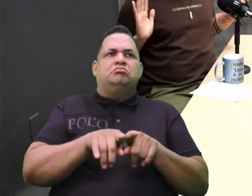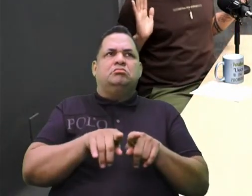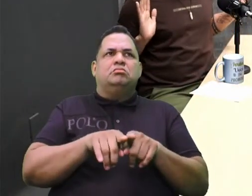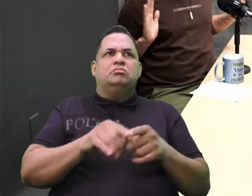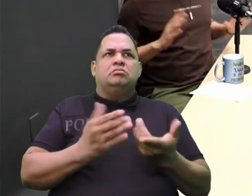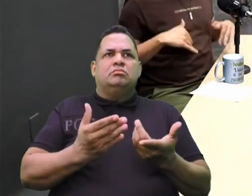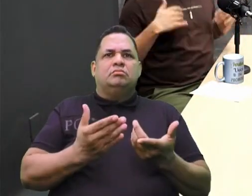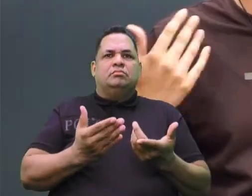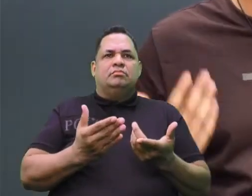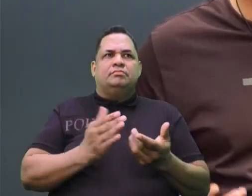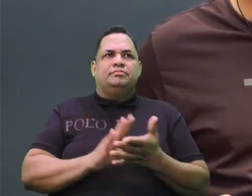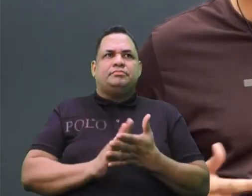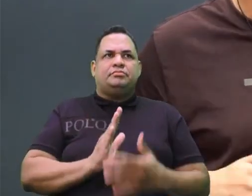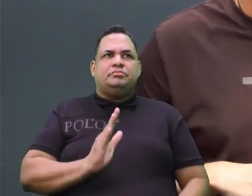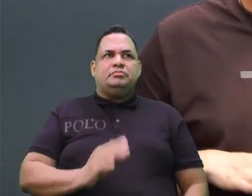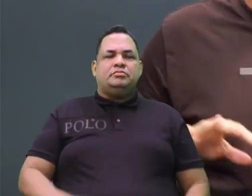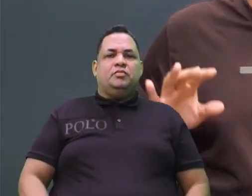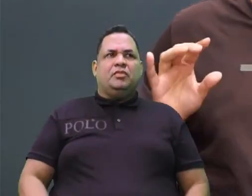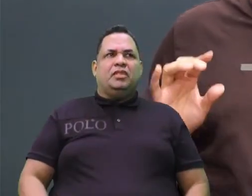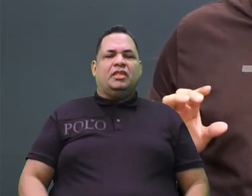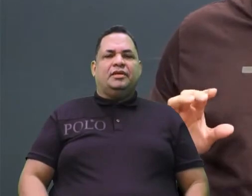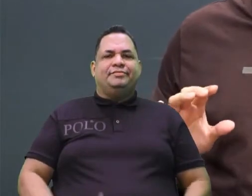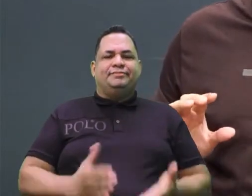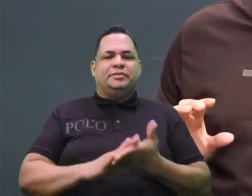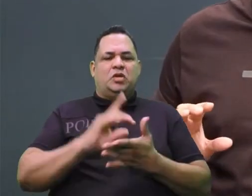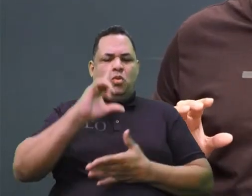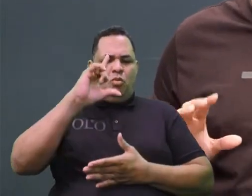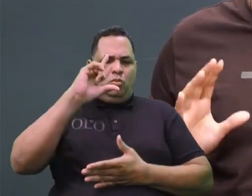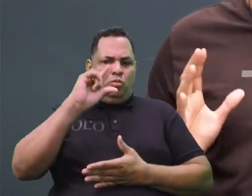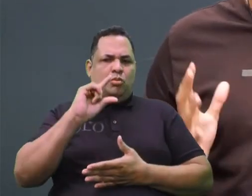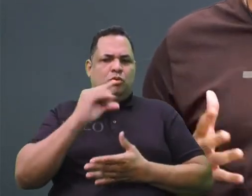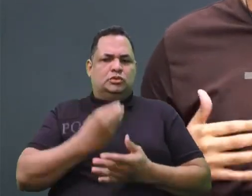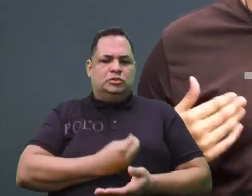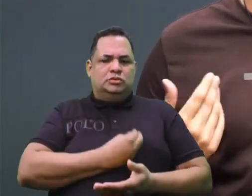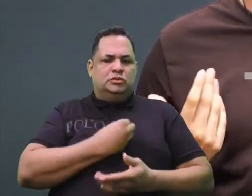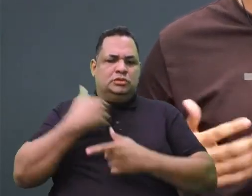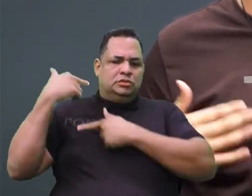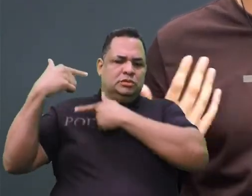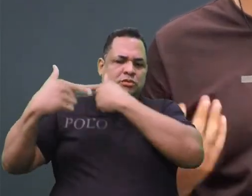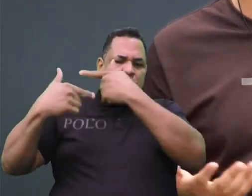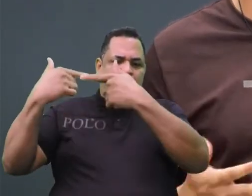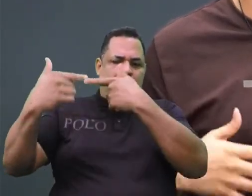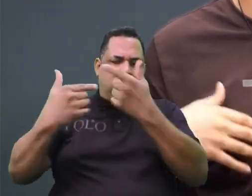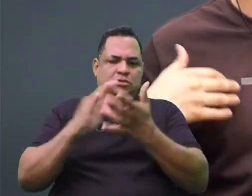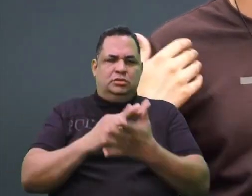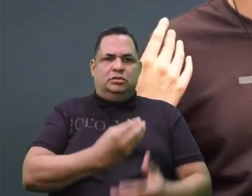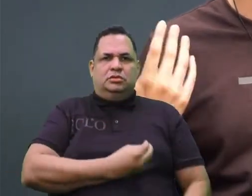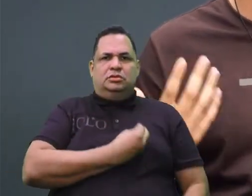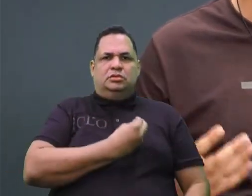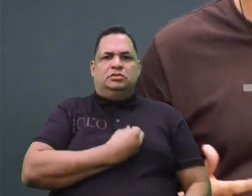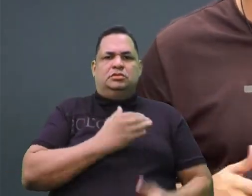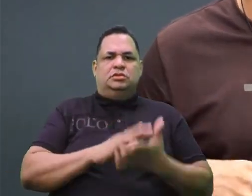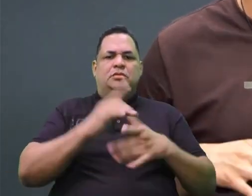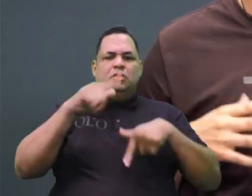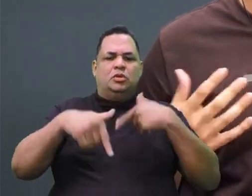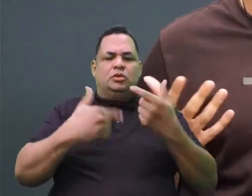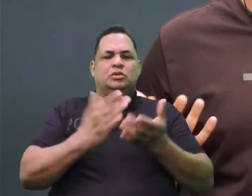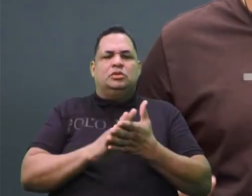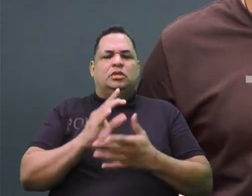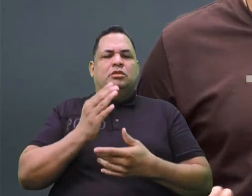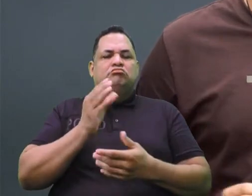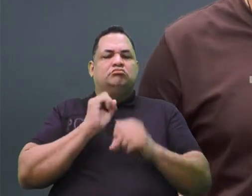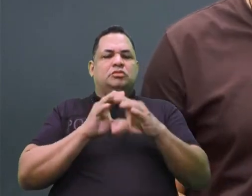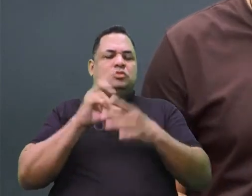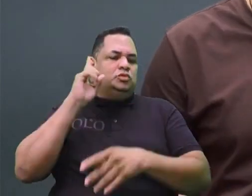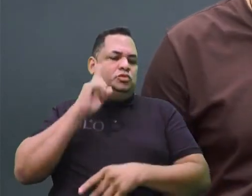sem delongas, né, já falei muita coisa. Isso foi só um pouquinho de tudo que a professora Elielza já fez dentro da educação de surdos e dentro da